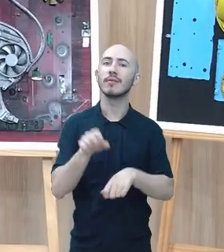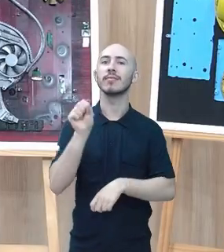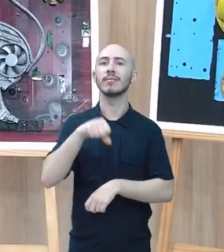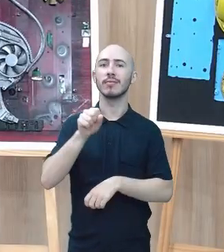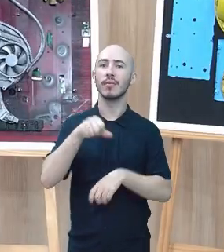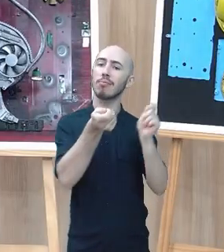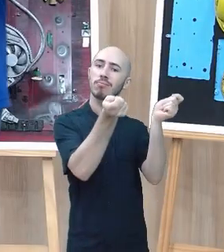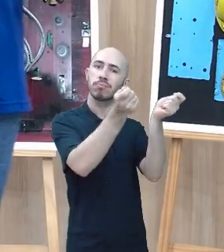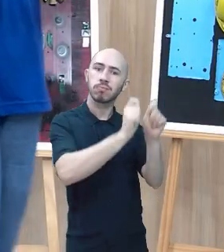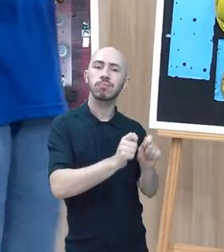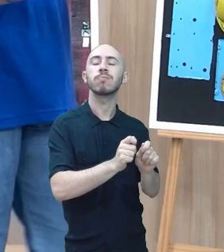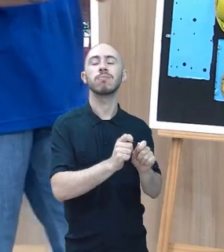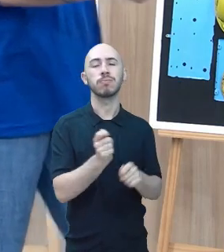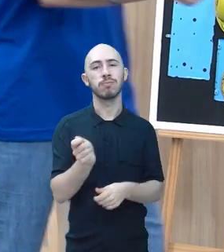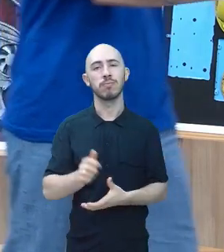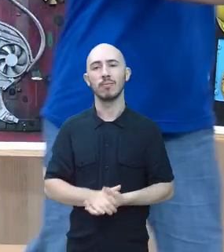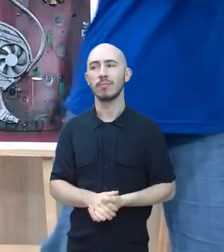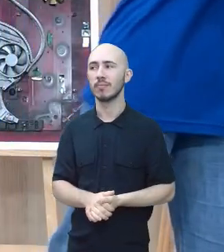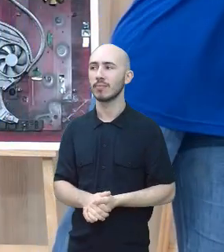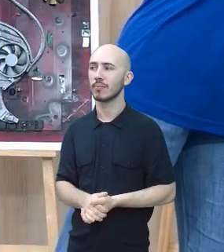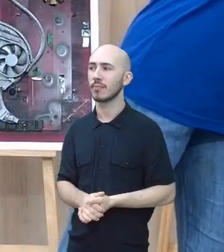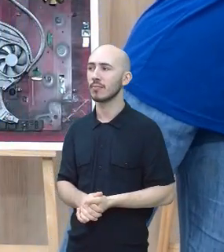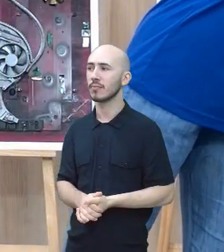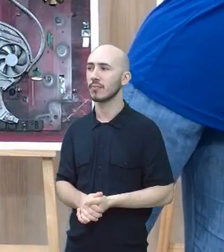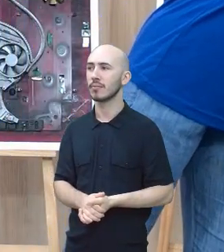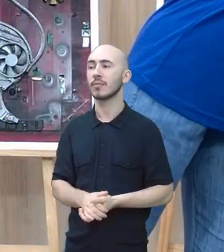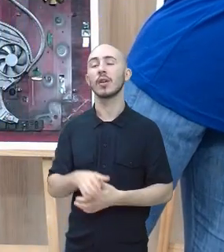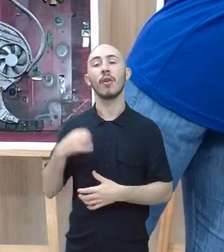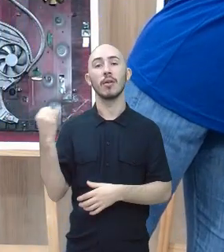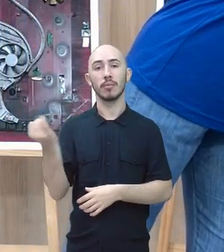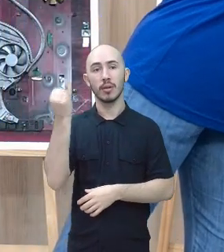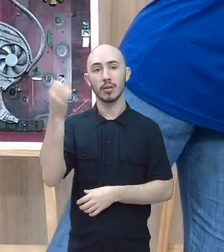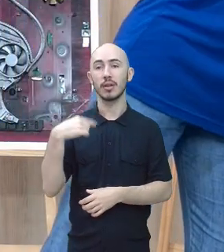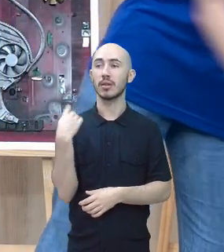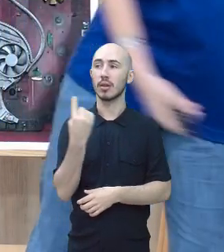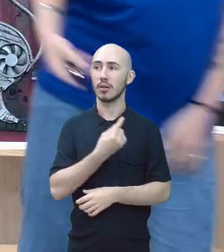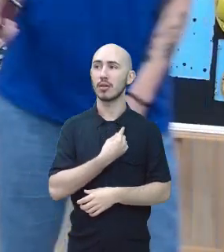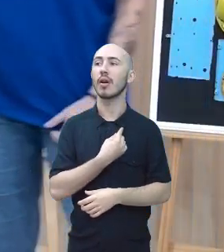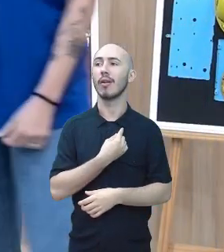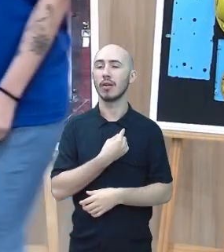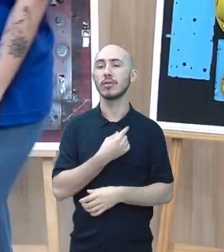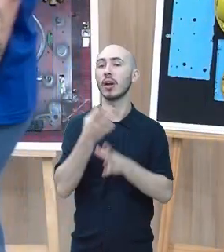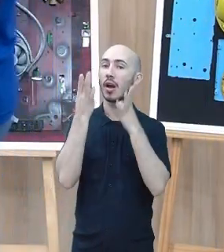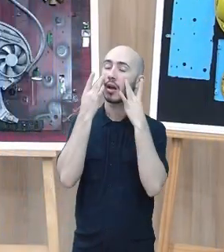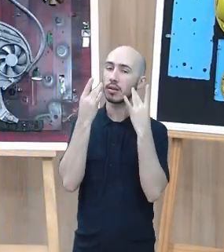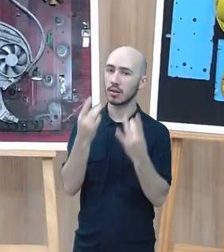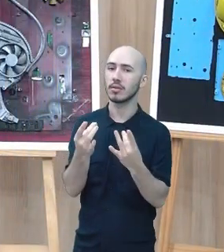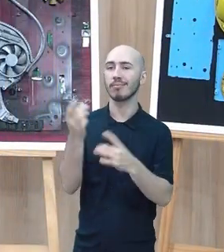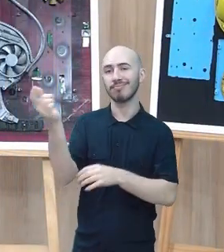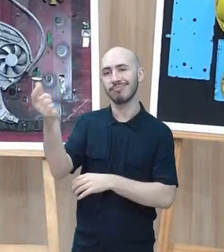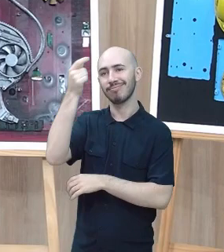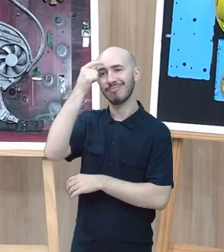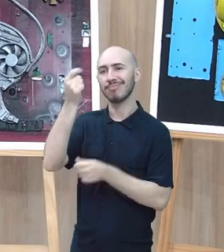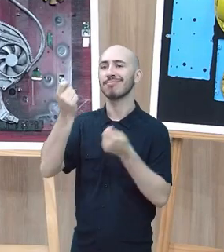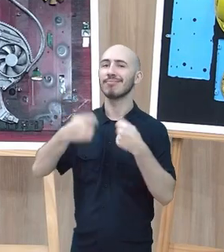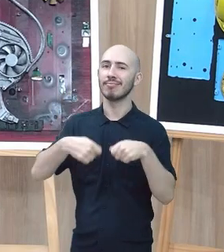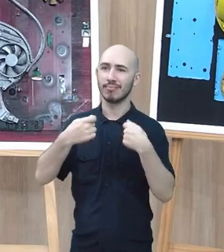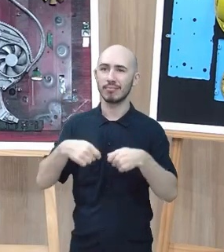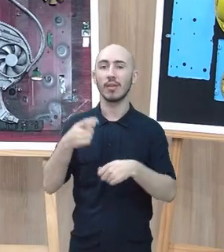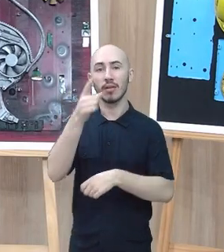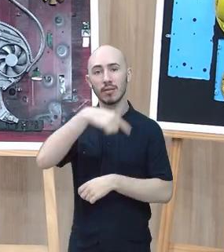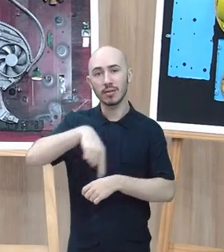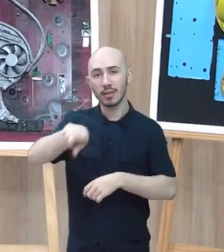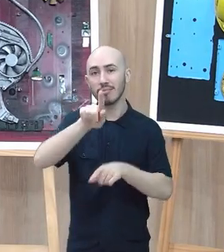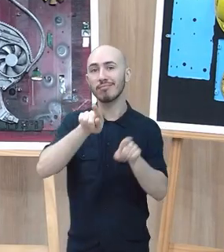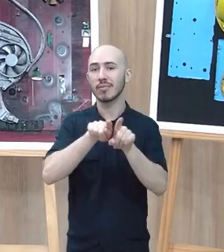obra de arte, né? Então, é muito importante que a gente se atente a isso e que vocês